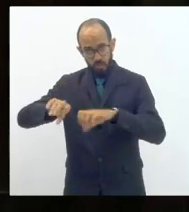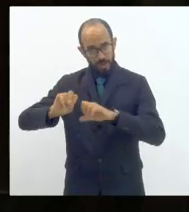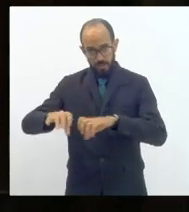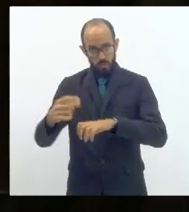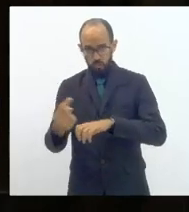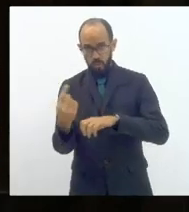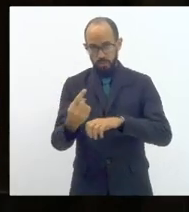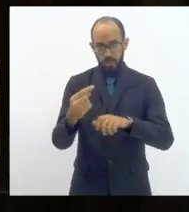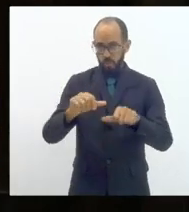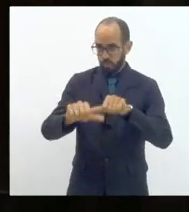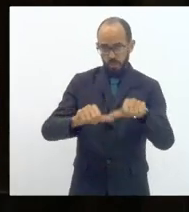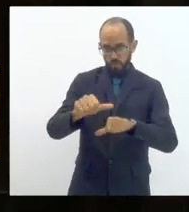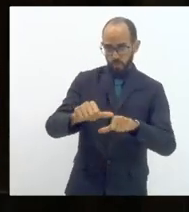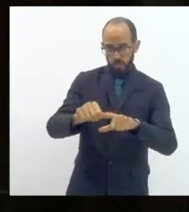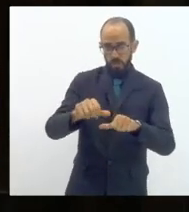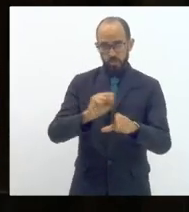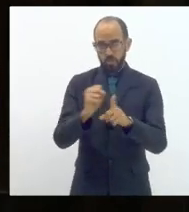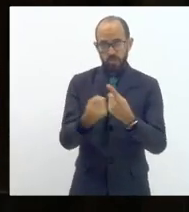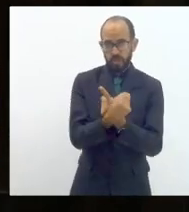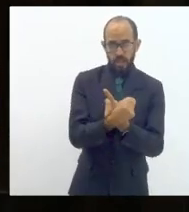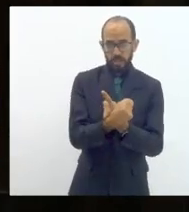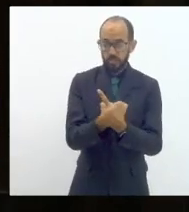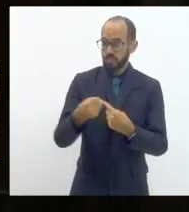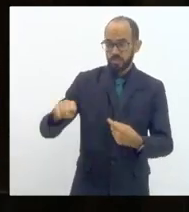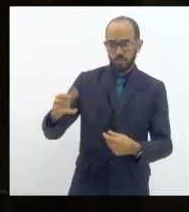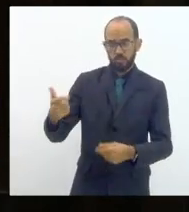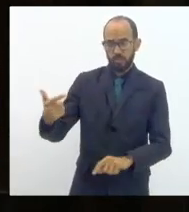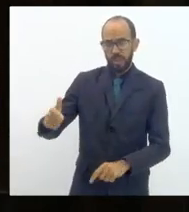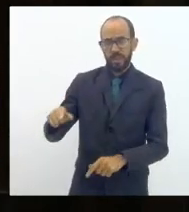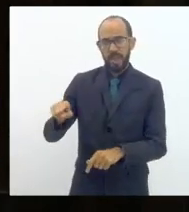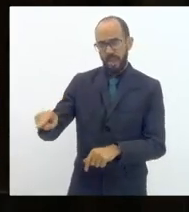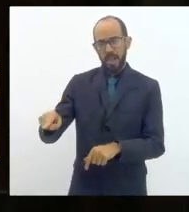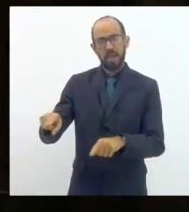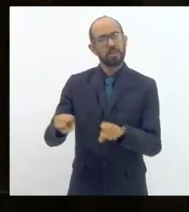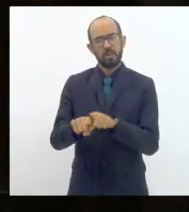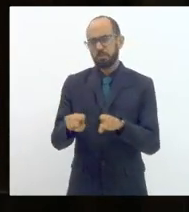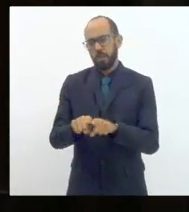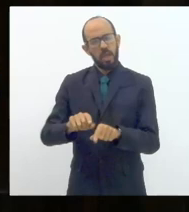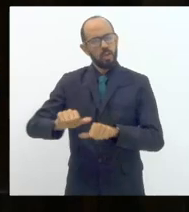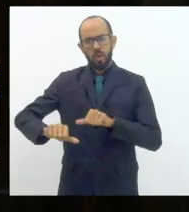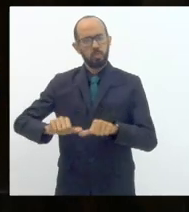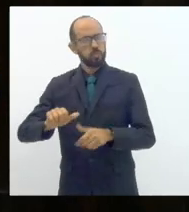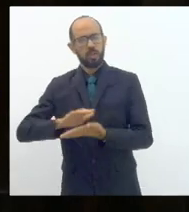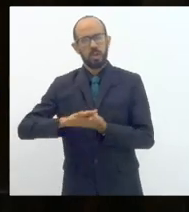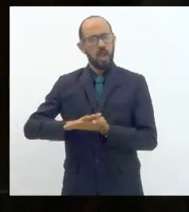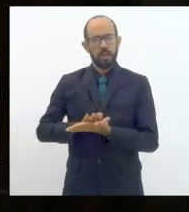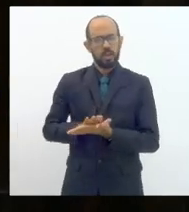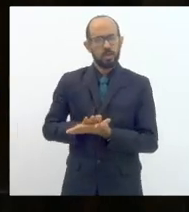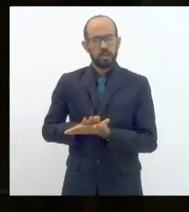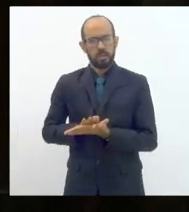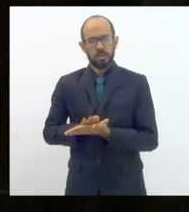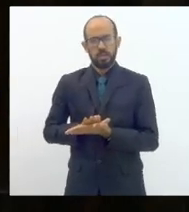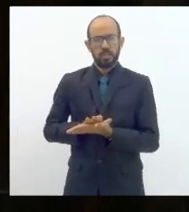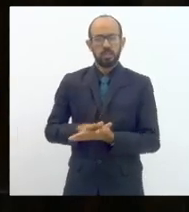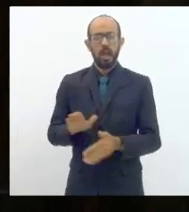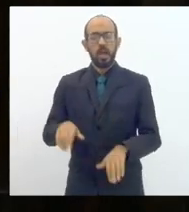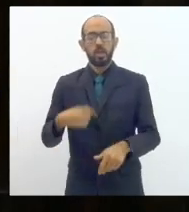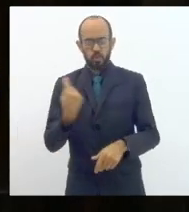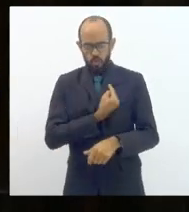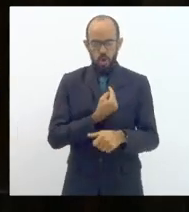sociedade, sem ela, tão pouco ela muda. Então, assim, nós somos a mudança, nós fazemos a